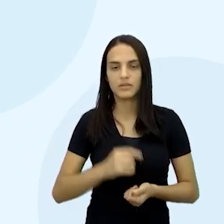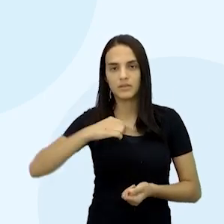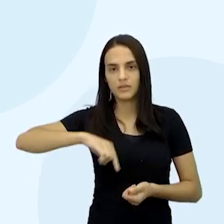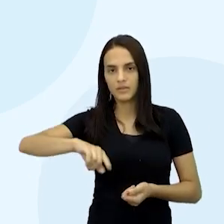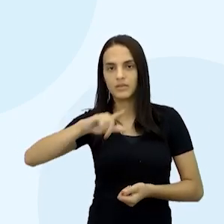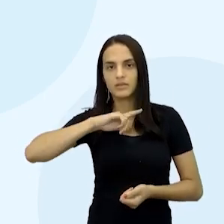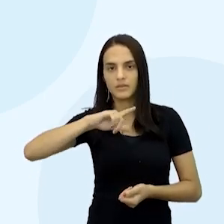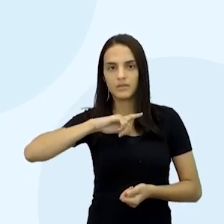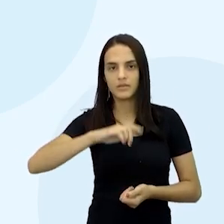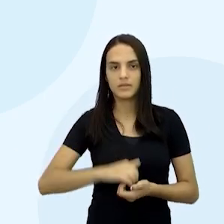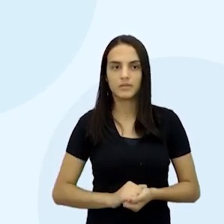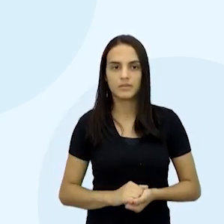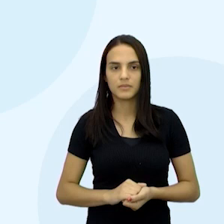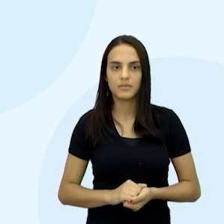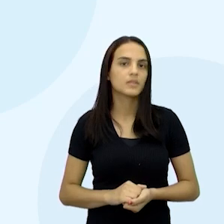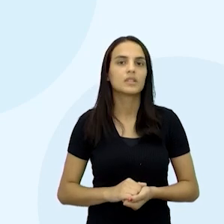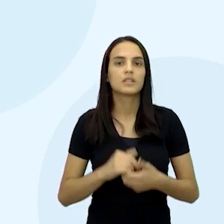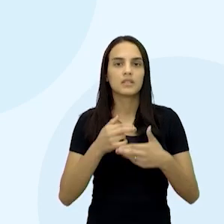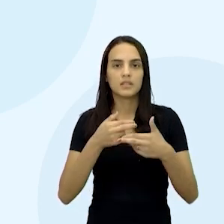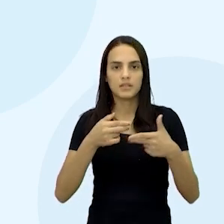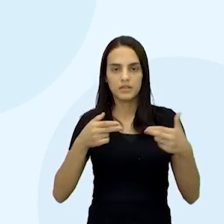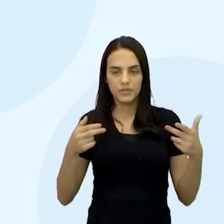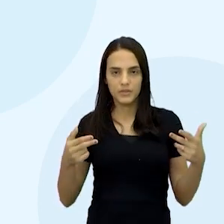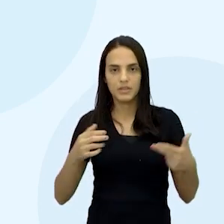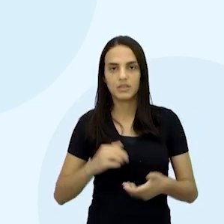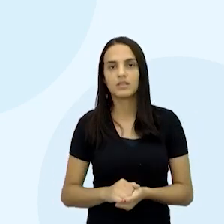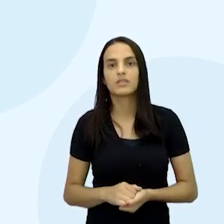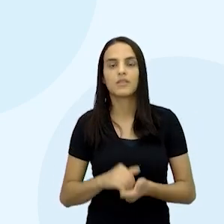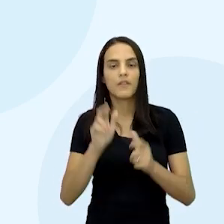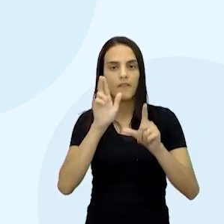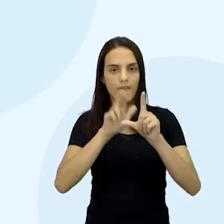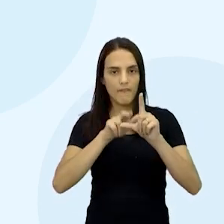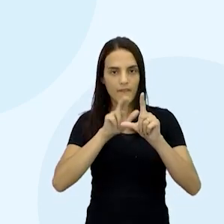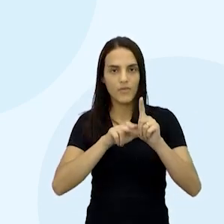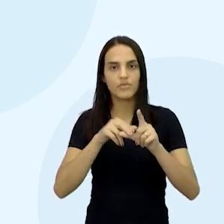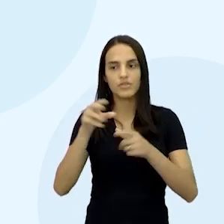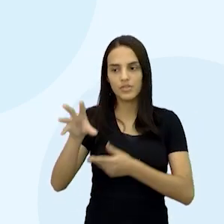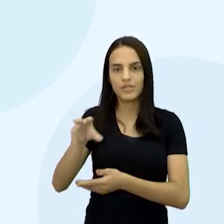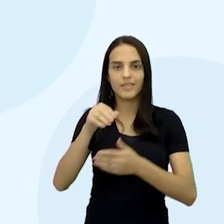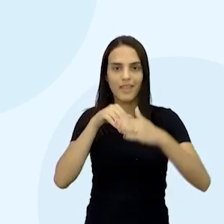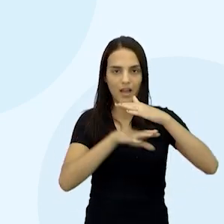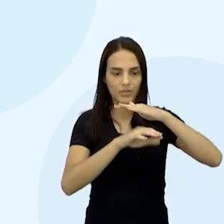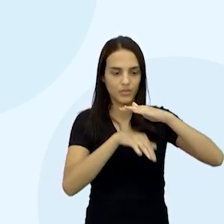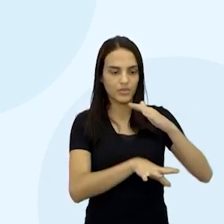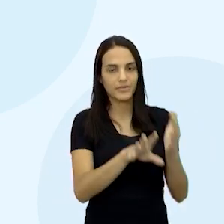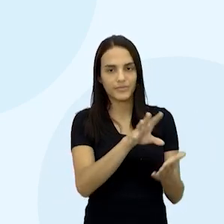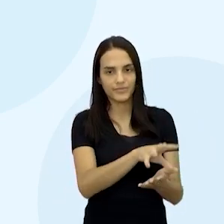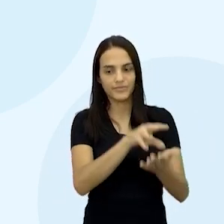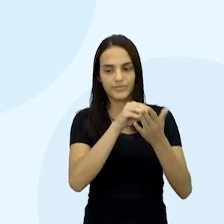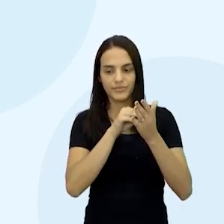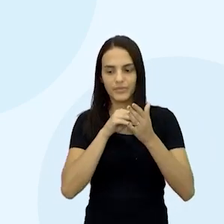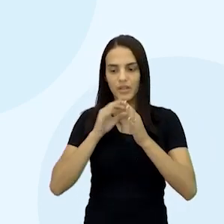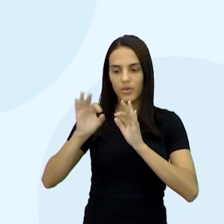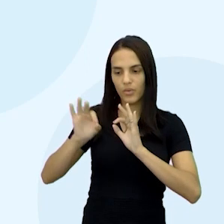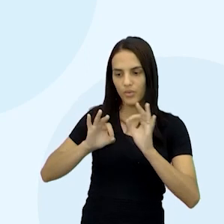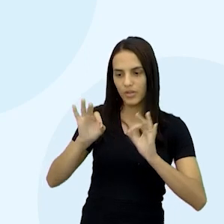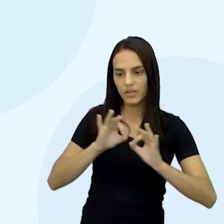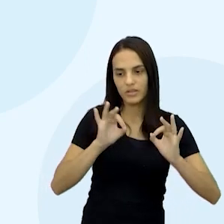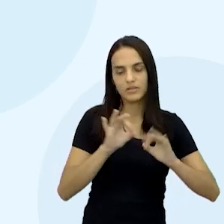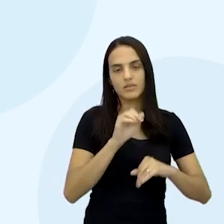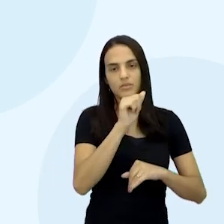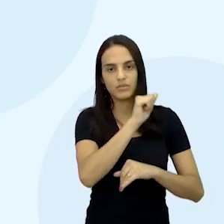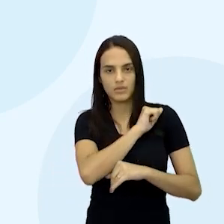aí a apresentação das diferentes fontes de coleta de dados, organização dos estudantes